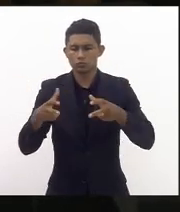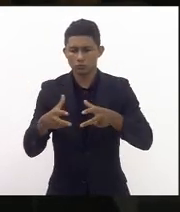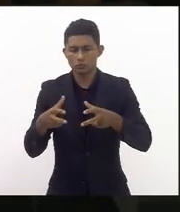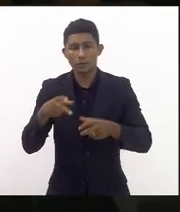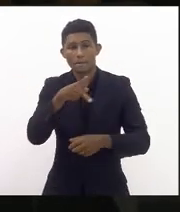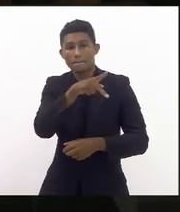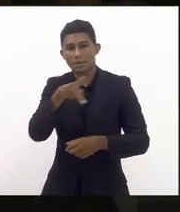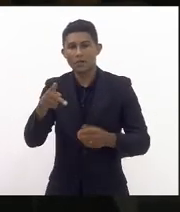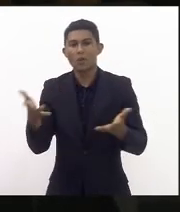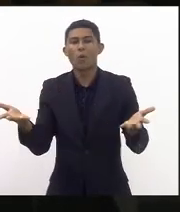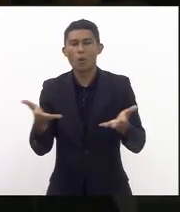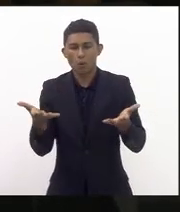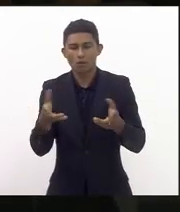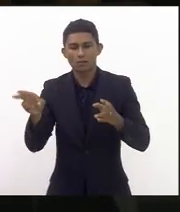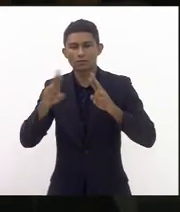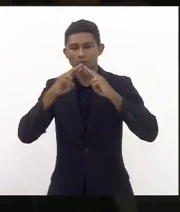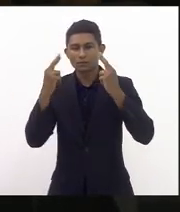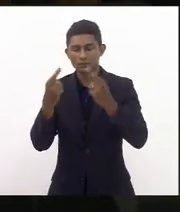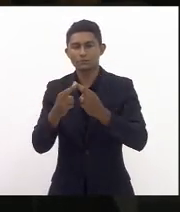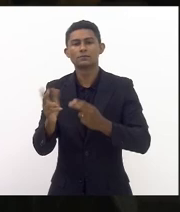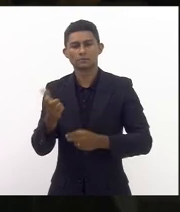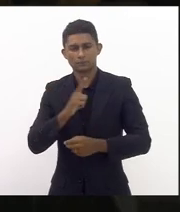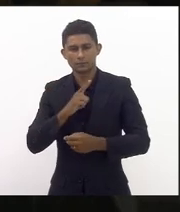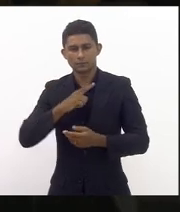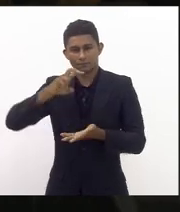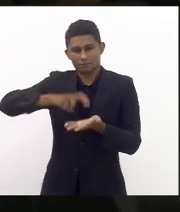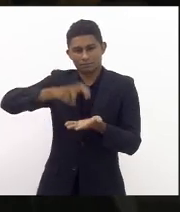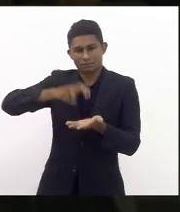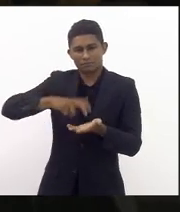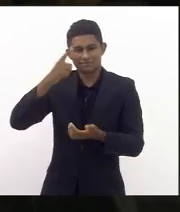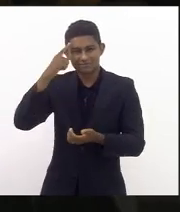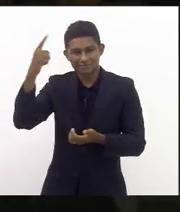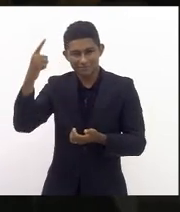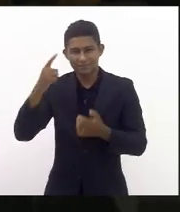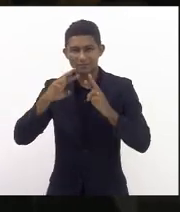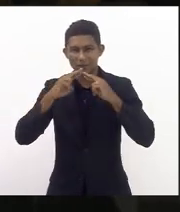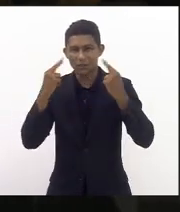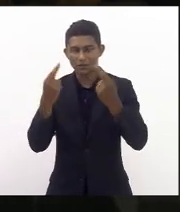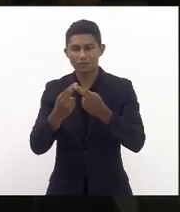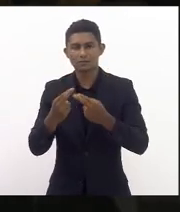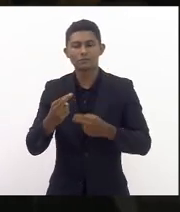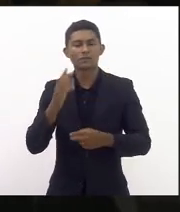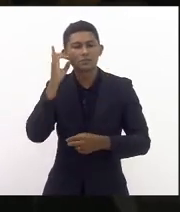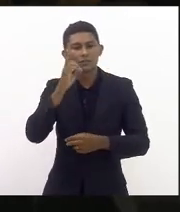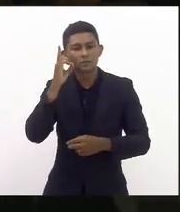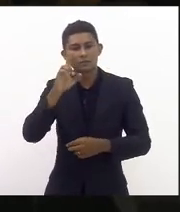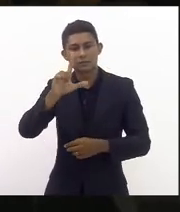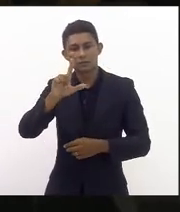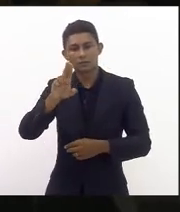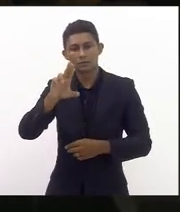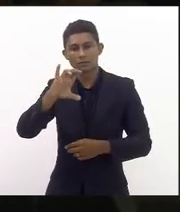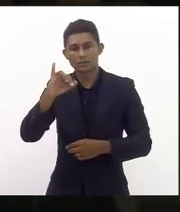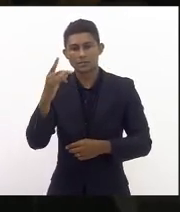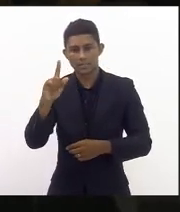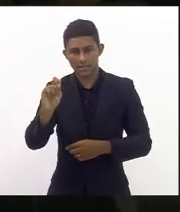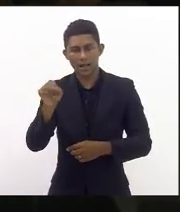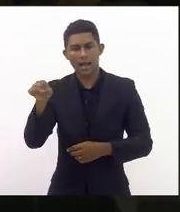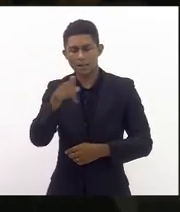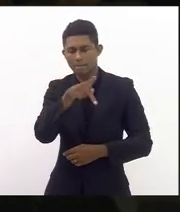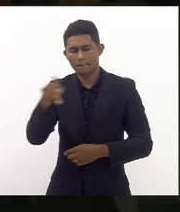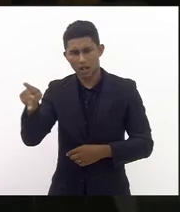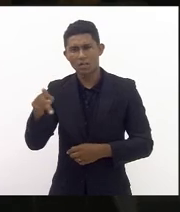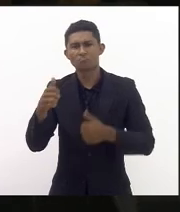audiência, hoje à tarde, na verdade pela manhã, se avançou pela tarde, pela deputada Lucinha, que, aliás, conduziu muito bem a